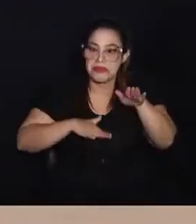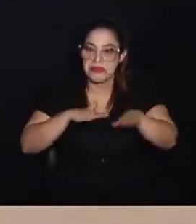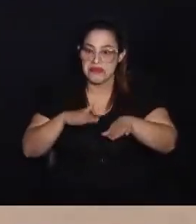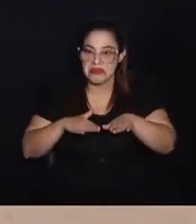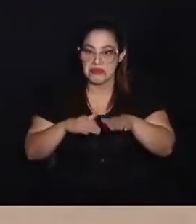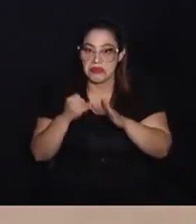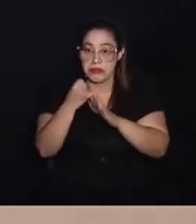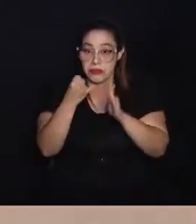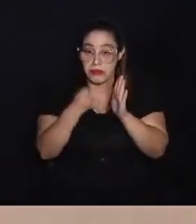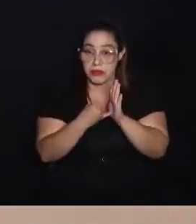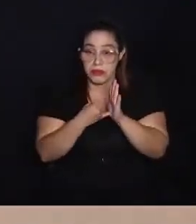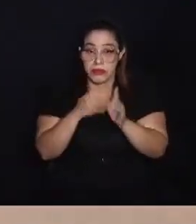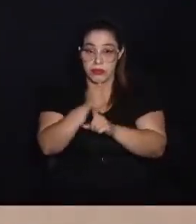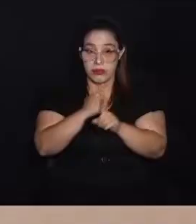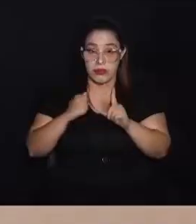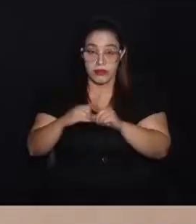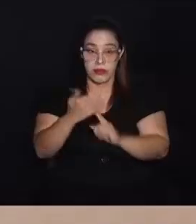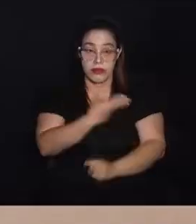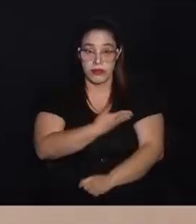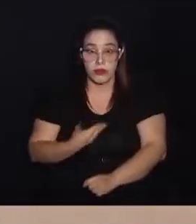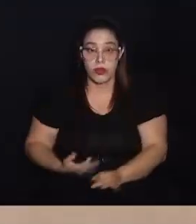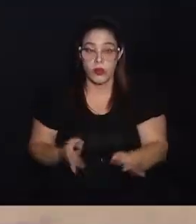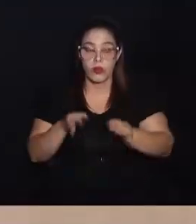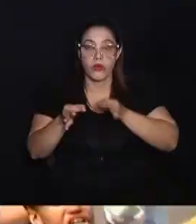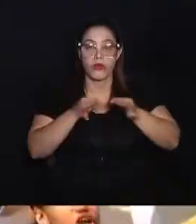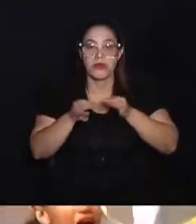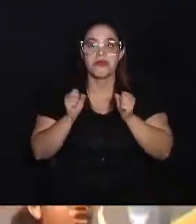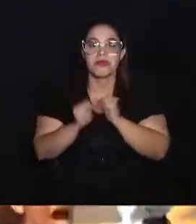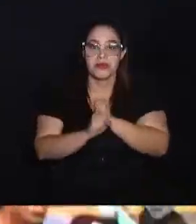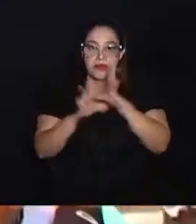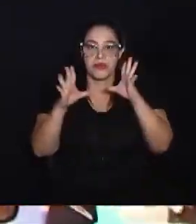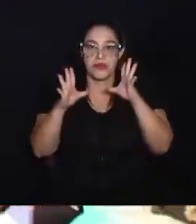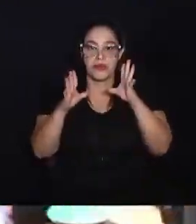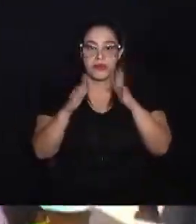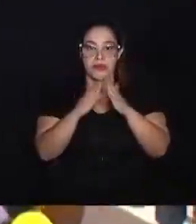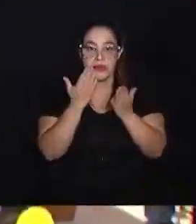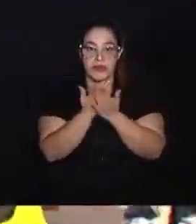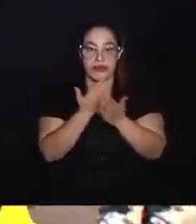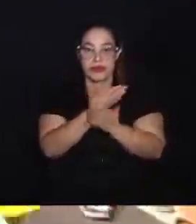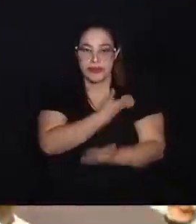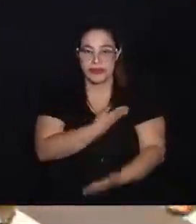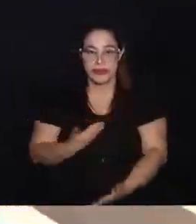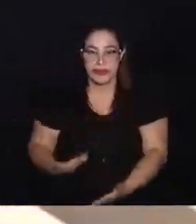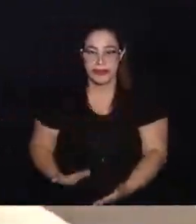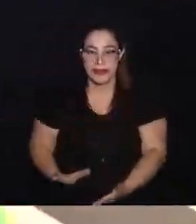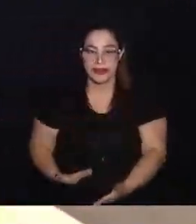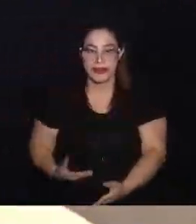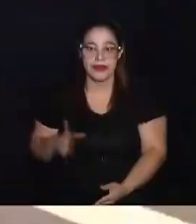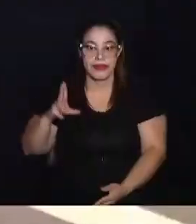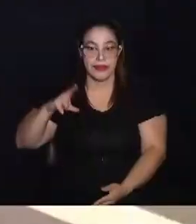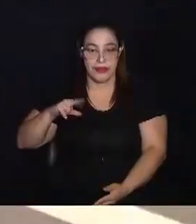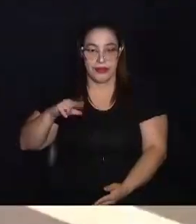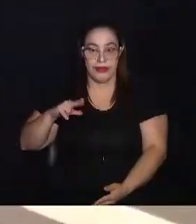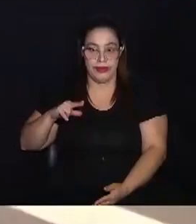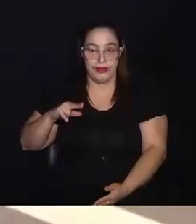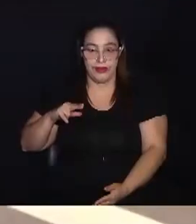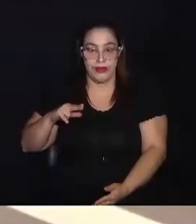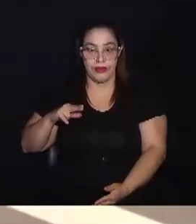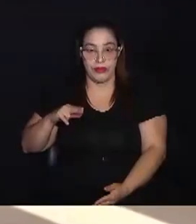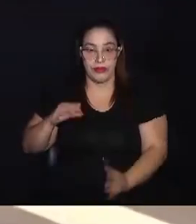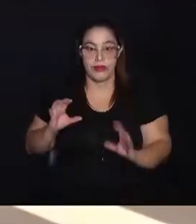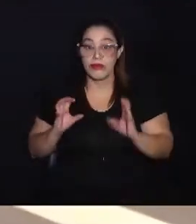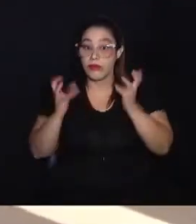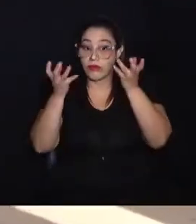das entidades da sociedade civil organizada e, claro, as escolas públicas e particulares da cidade. O evento